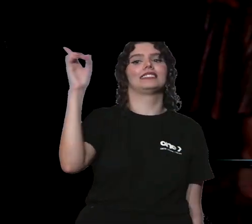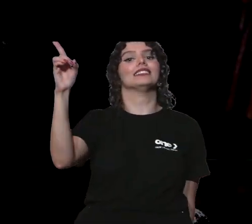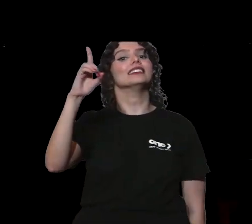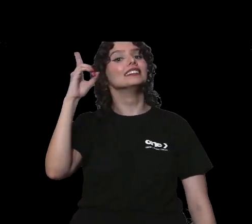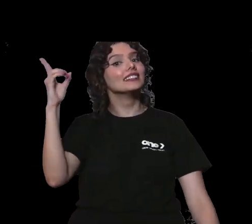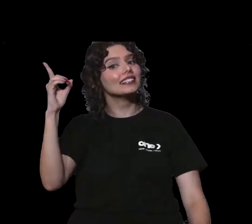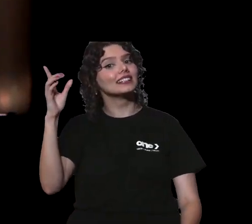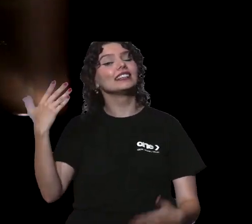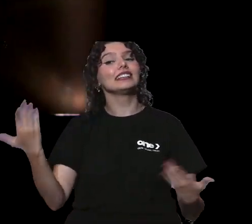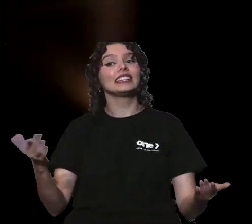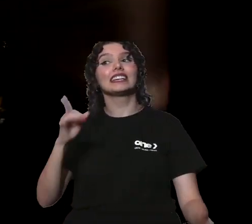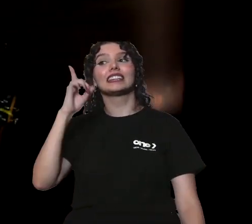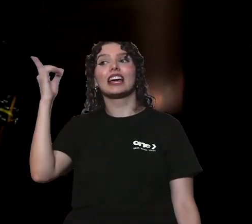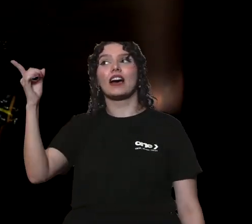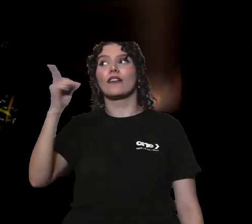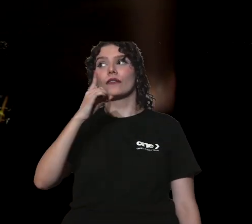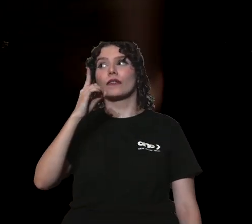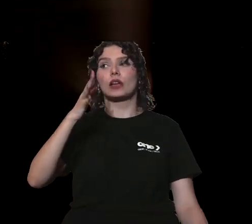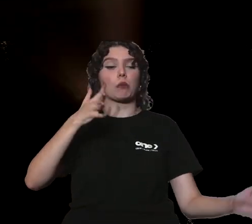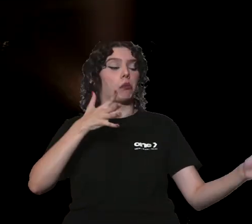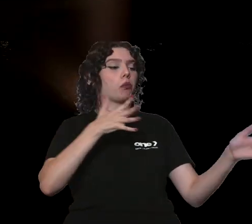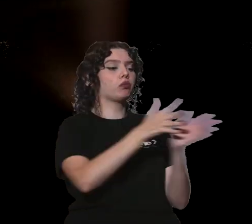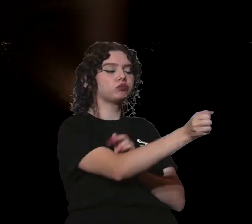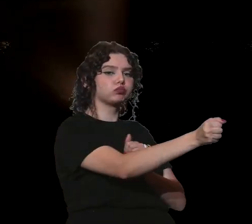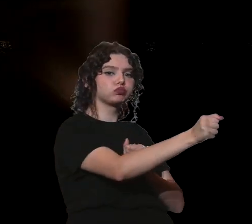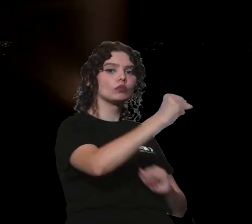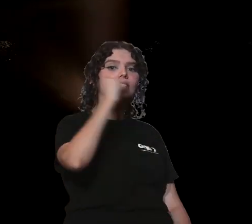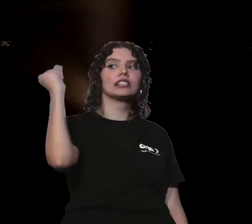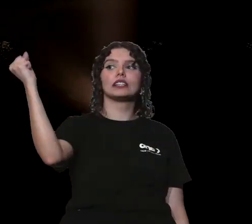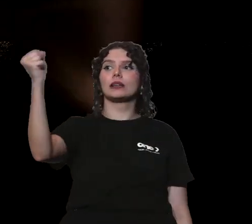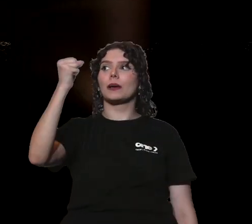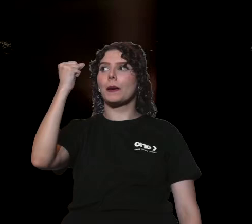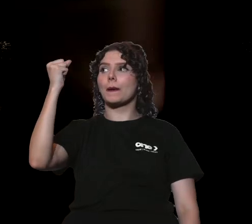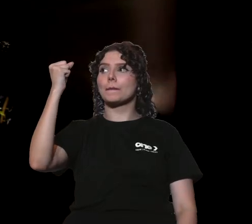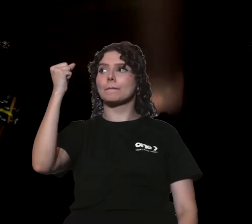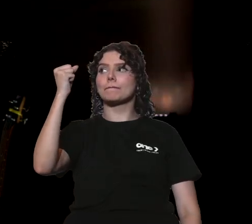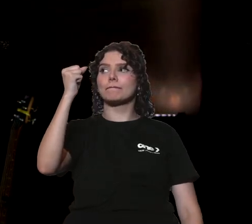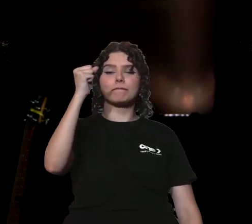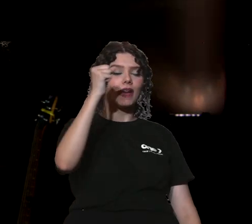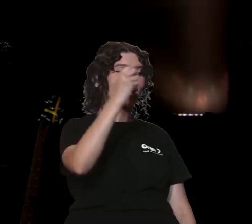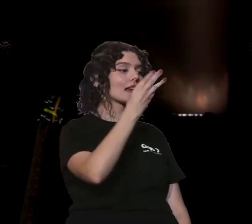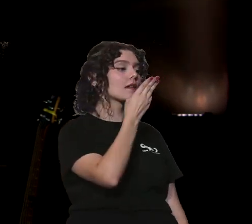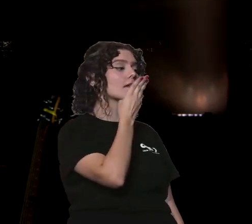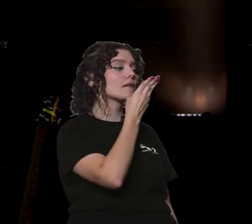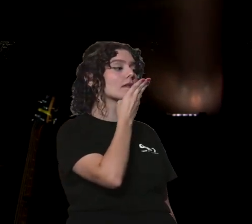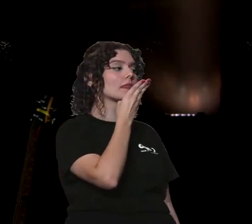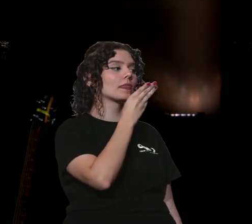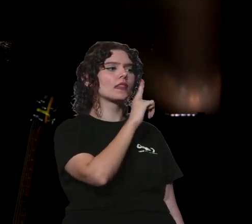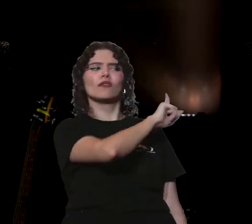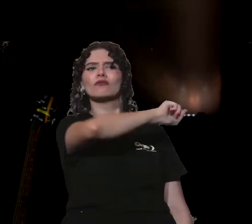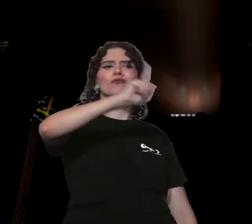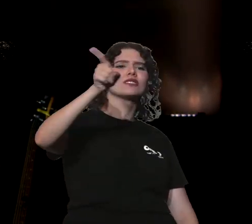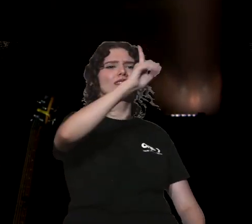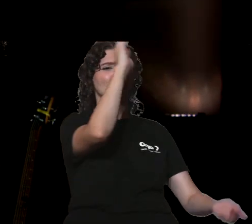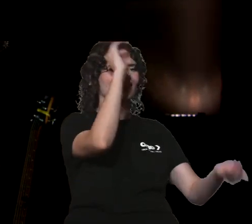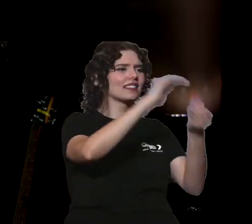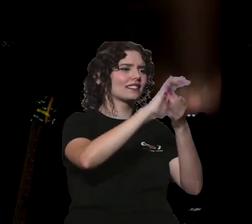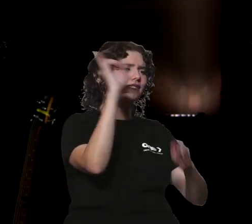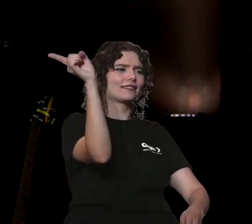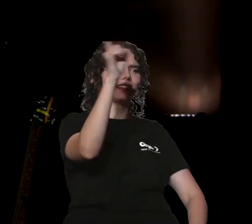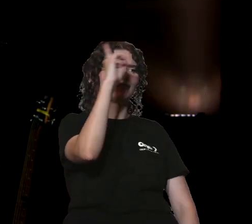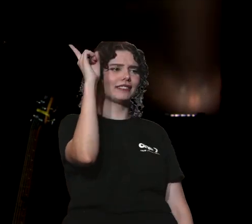vezes, Davi foge. E aí Saul decide pegar Mical, que estava casada com Davi, e falar: você não está mais casada com Davi,